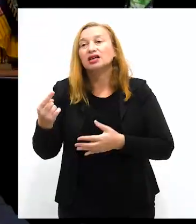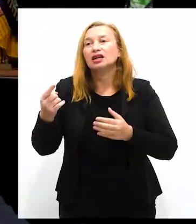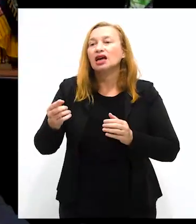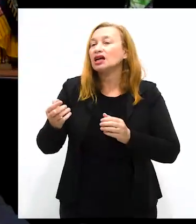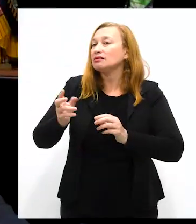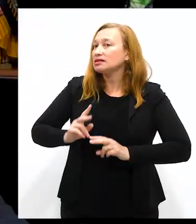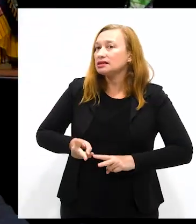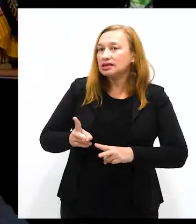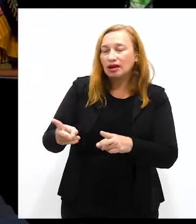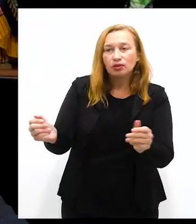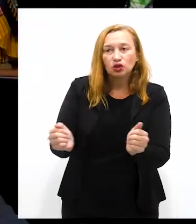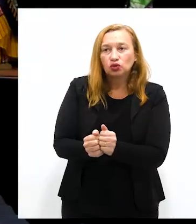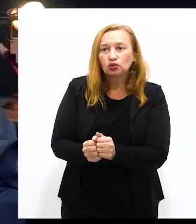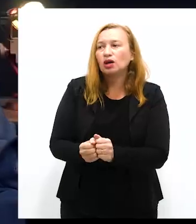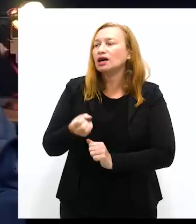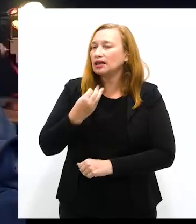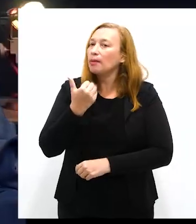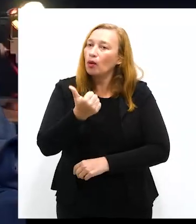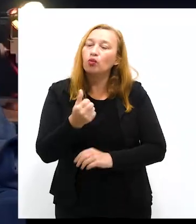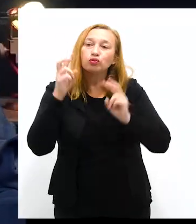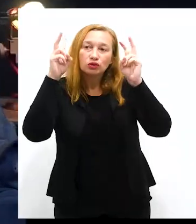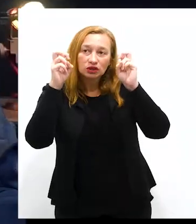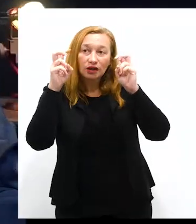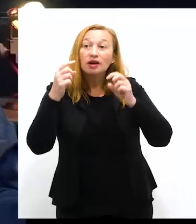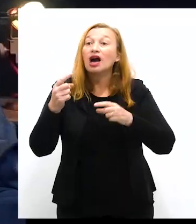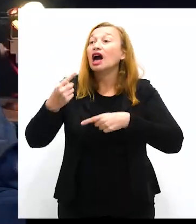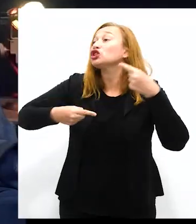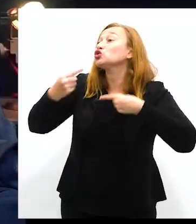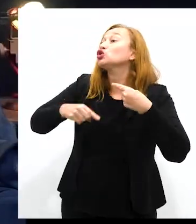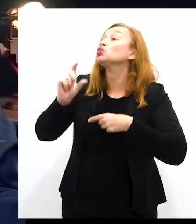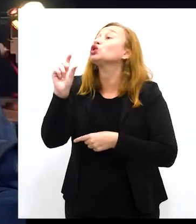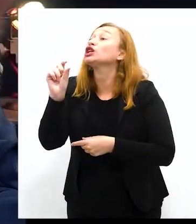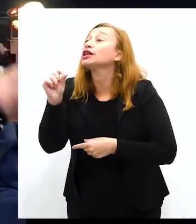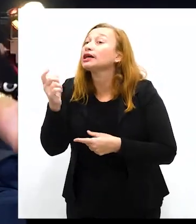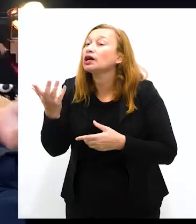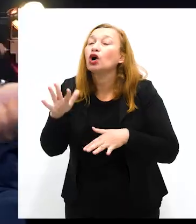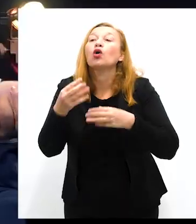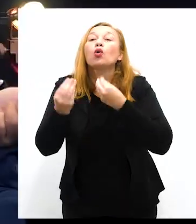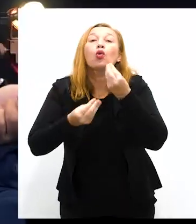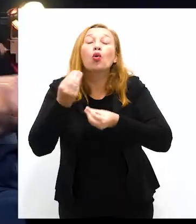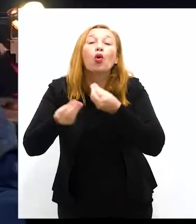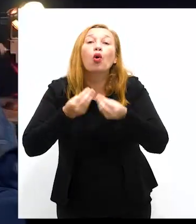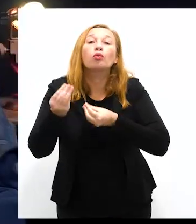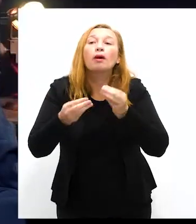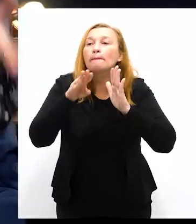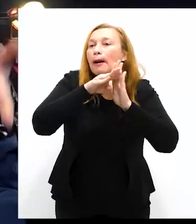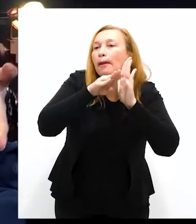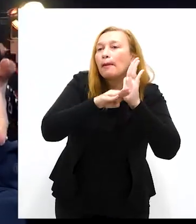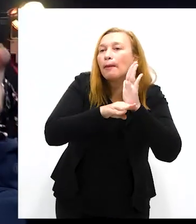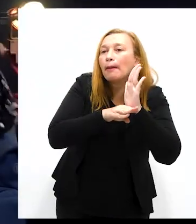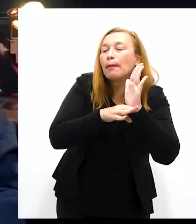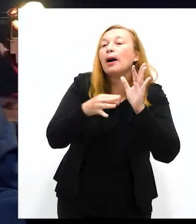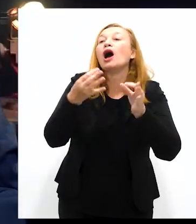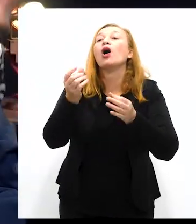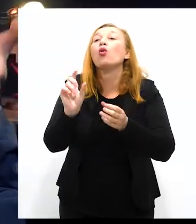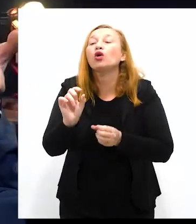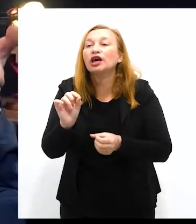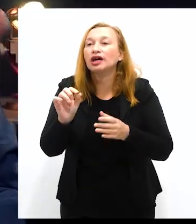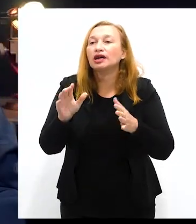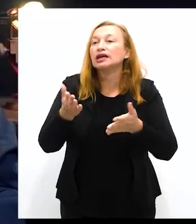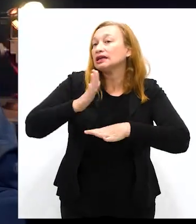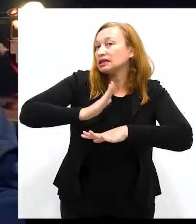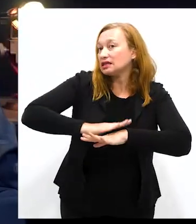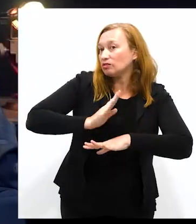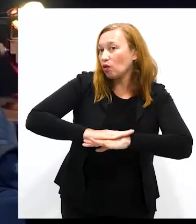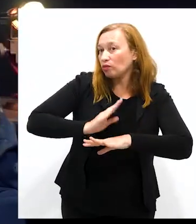título. E ele participa ativamente. Ah, tá bom, o tema é esse, mas vai discutir o quê, Luzia? Qual vai ser o formato? Por onde nós